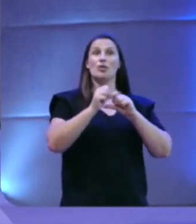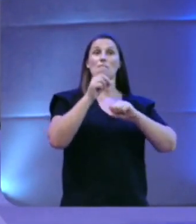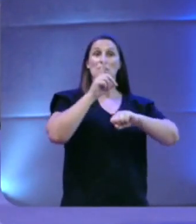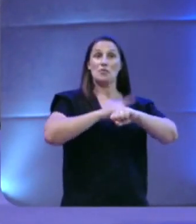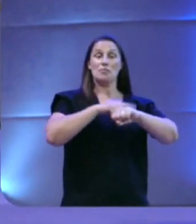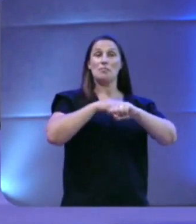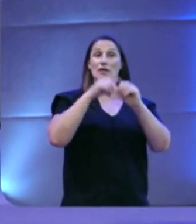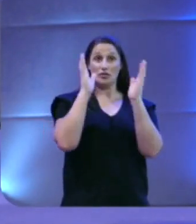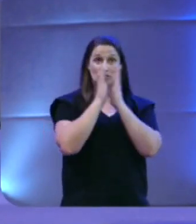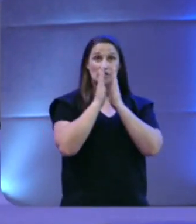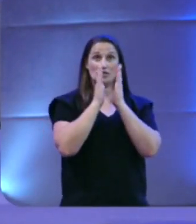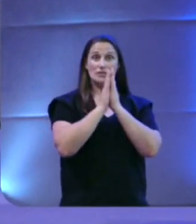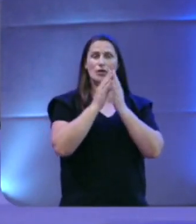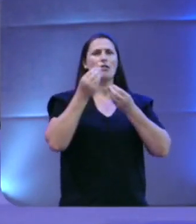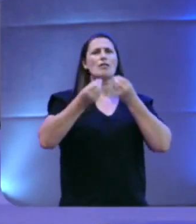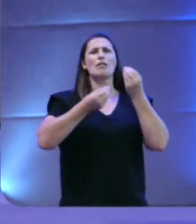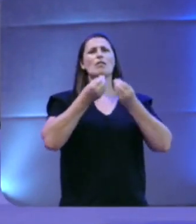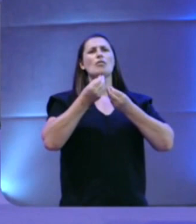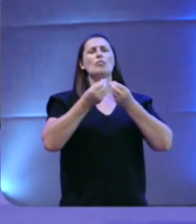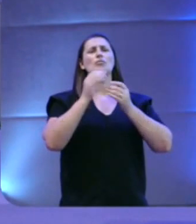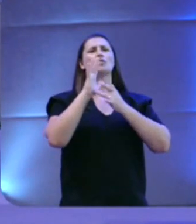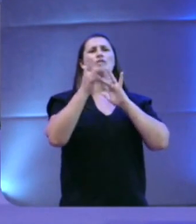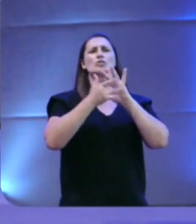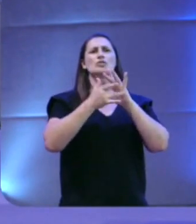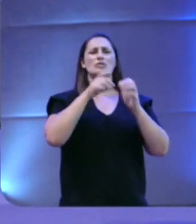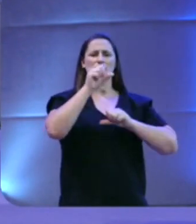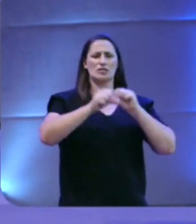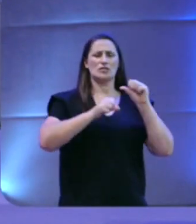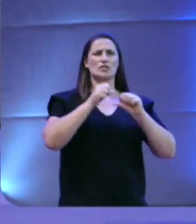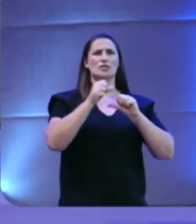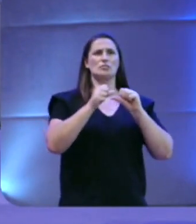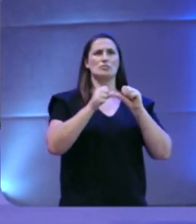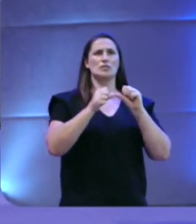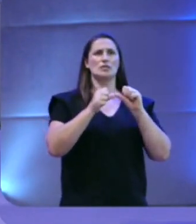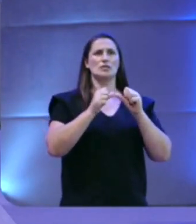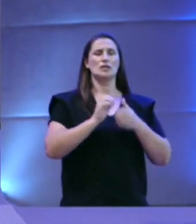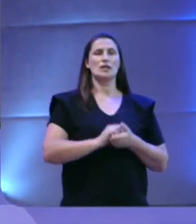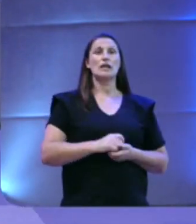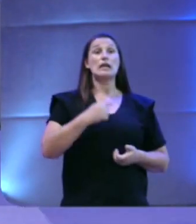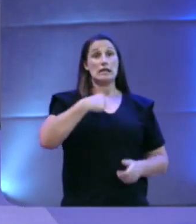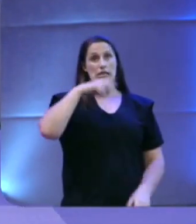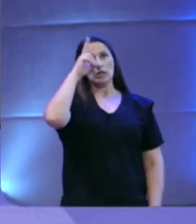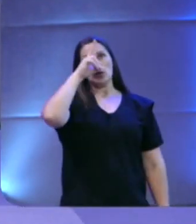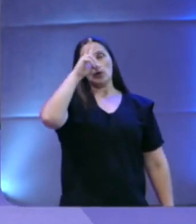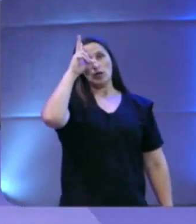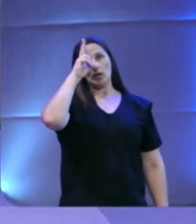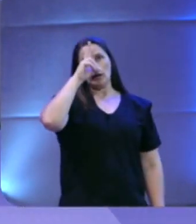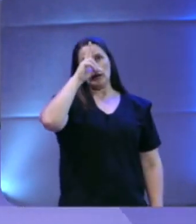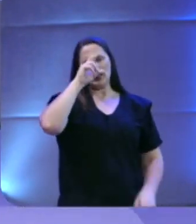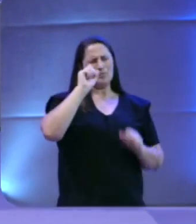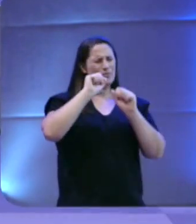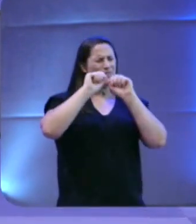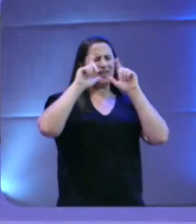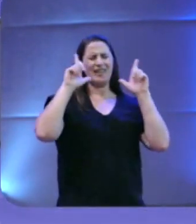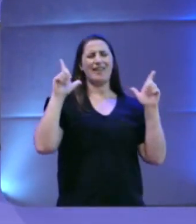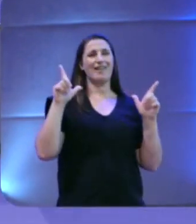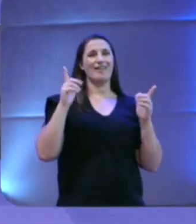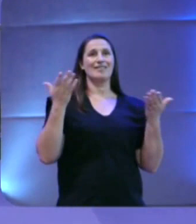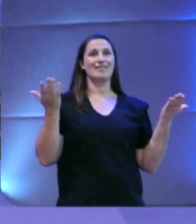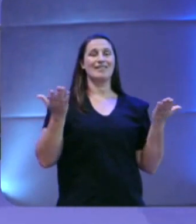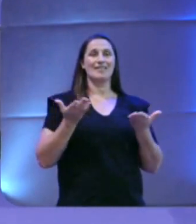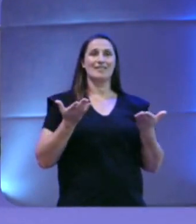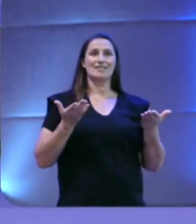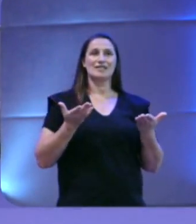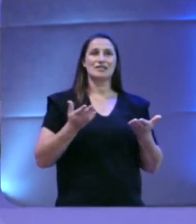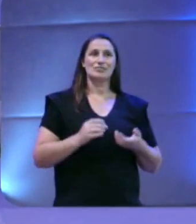oração? Como que Jesus transforma a gente num momento de oração? Eu lembro claramente num momento que tem relação aqui com a nossa igreja. Bom,